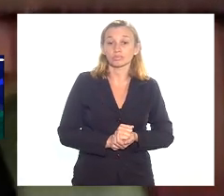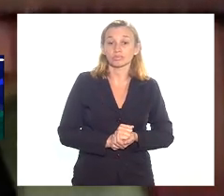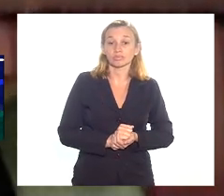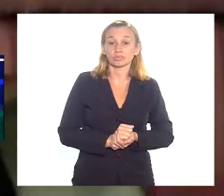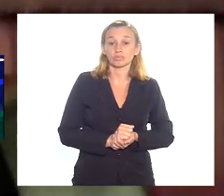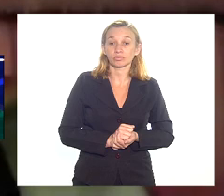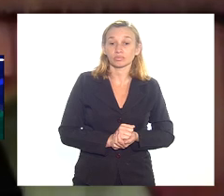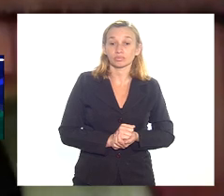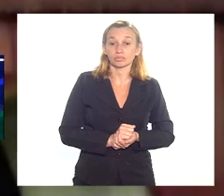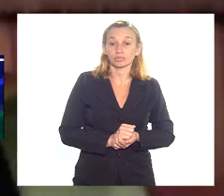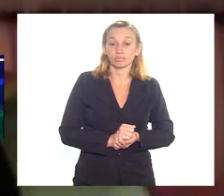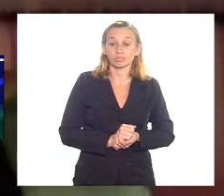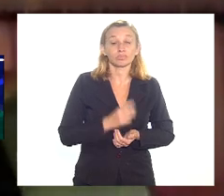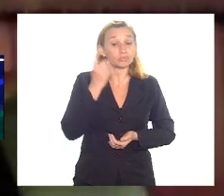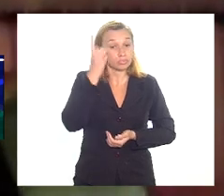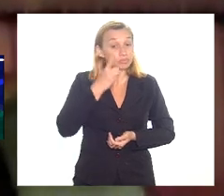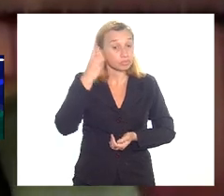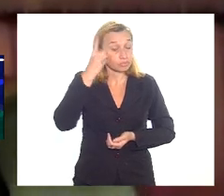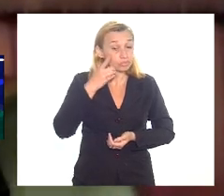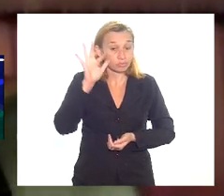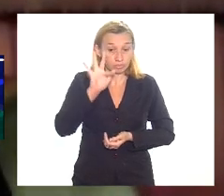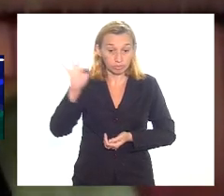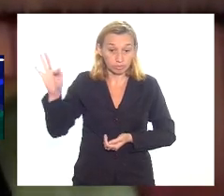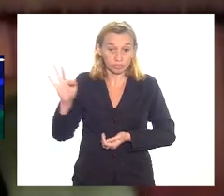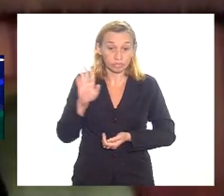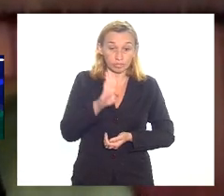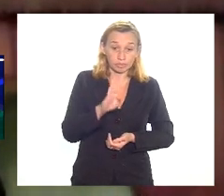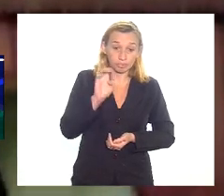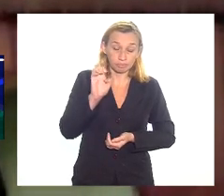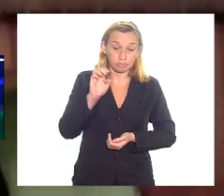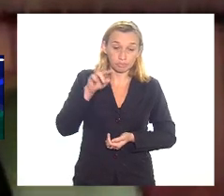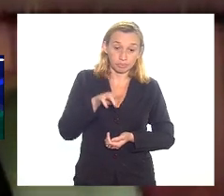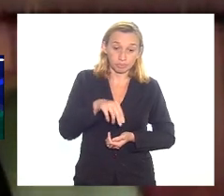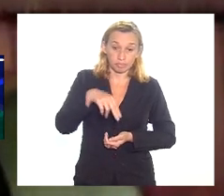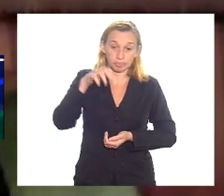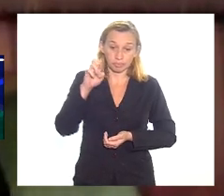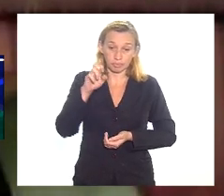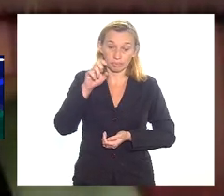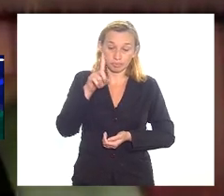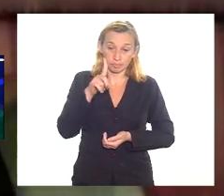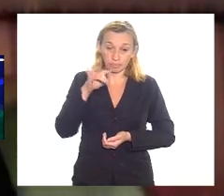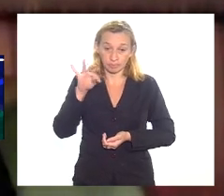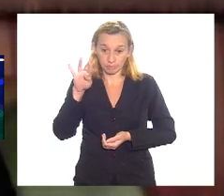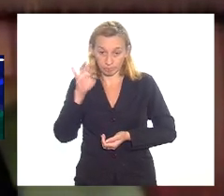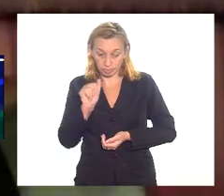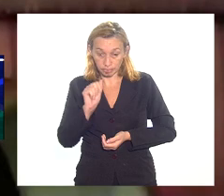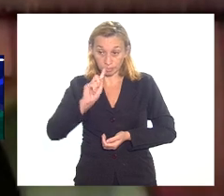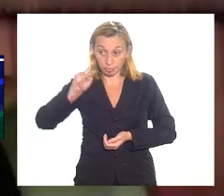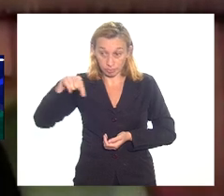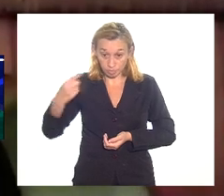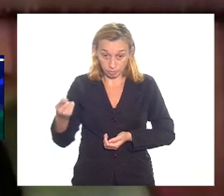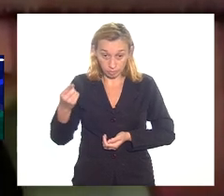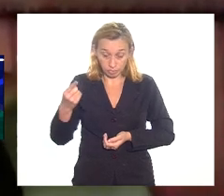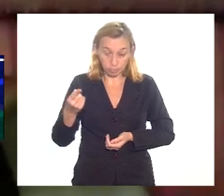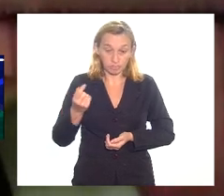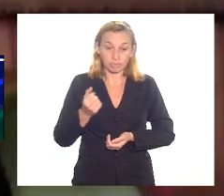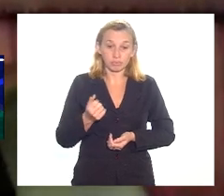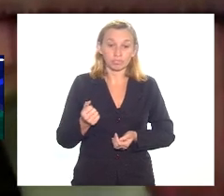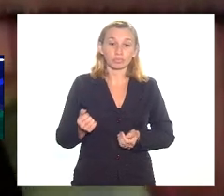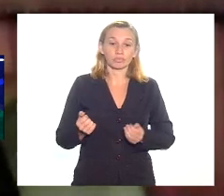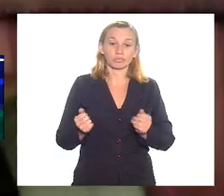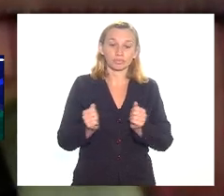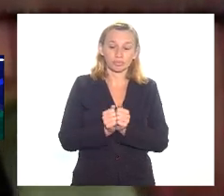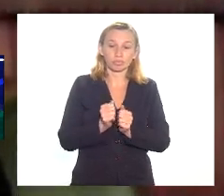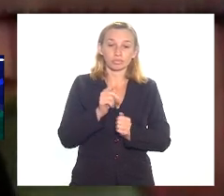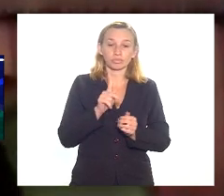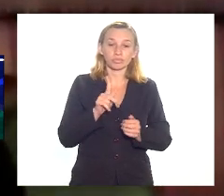da então deputada federal Benedita da Silva e tantos outros que concorreram para que essa